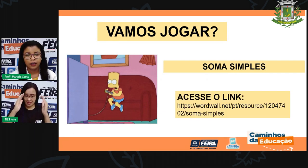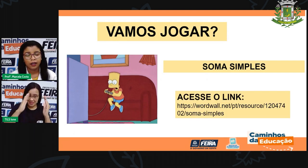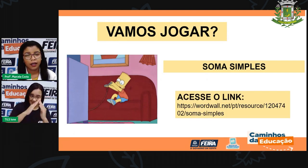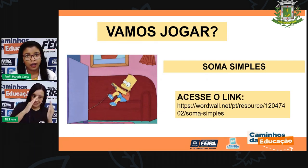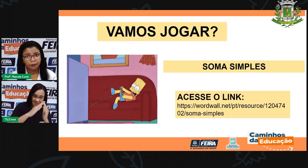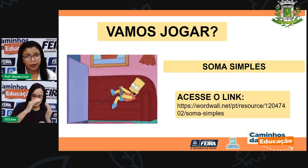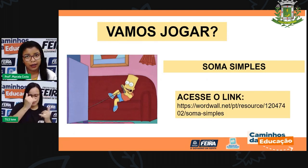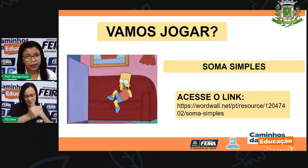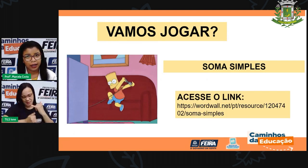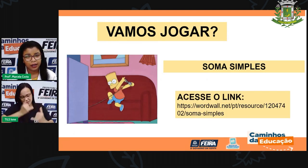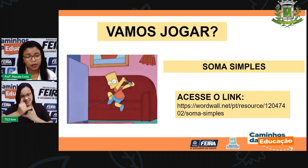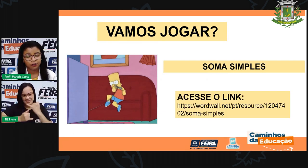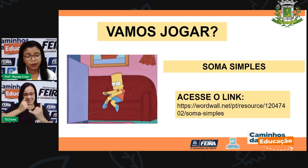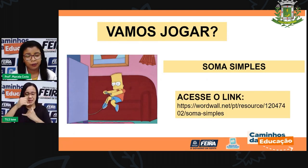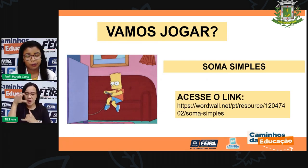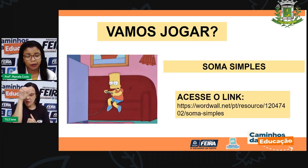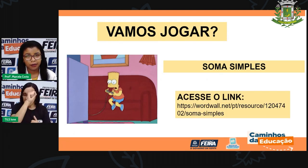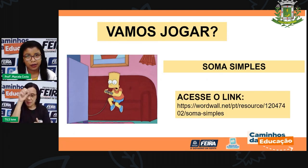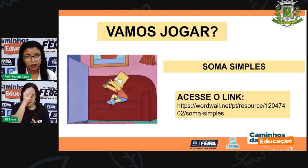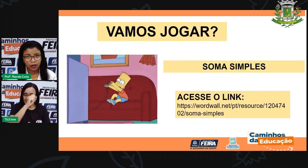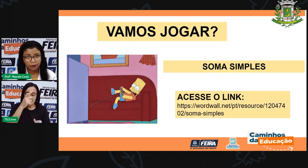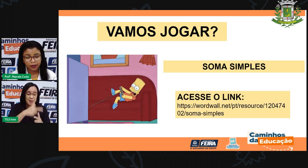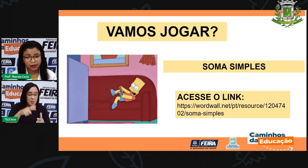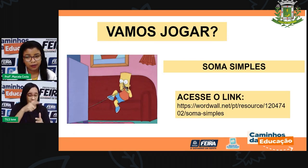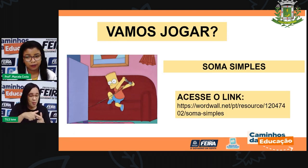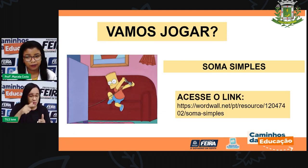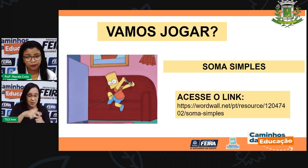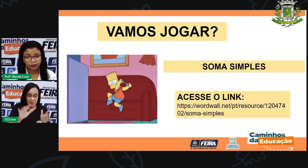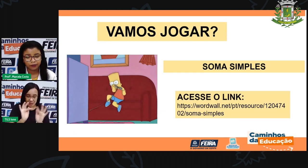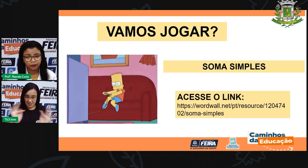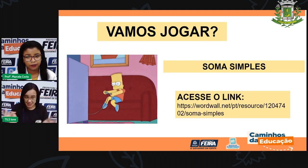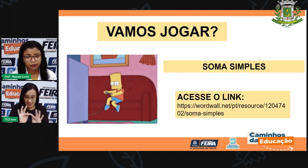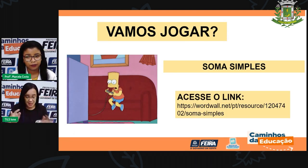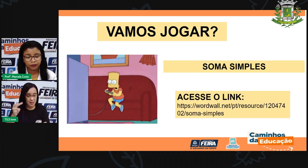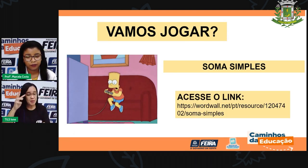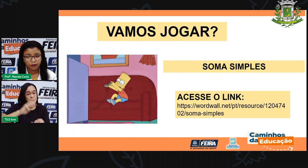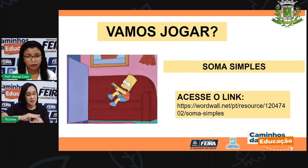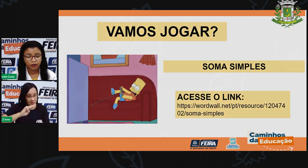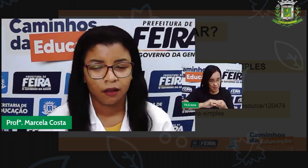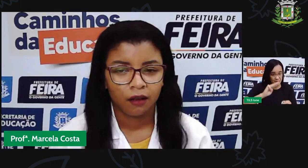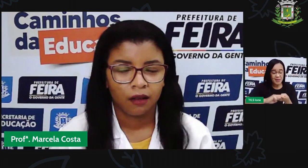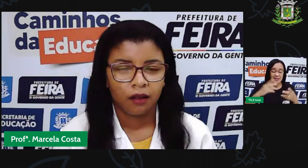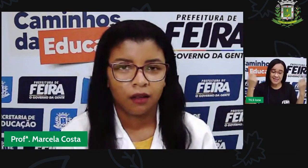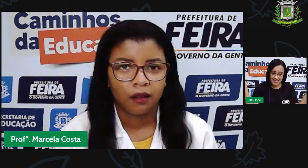e reaprender a resolver problemas simples.